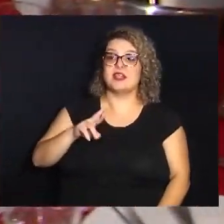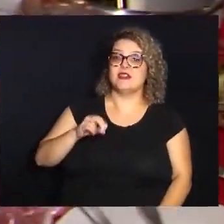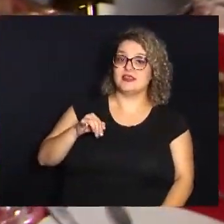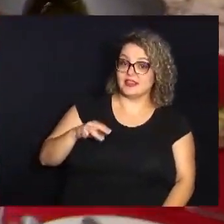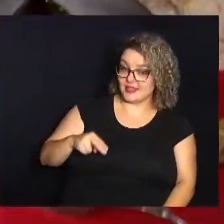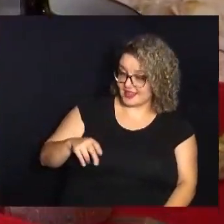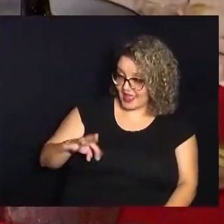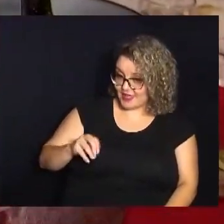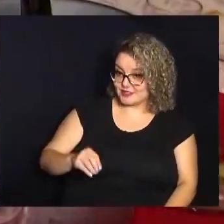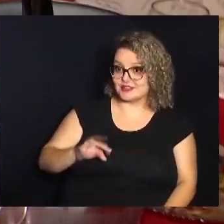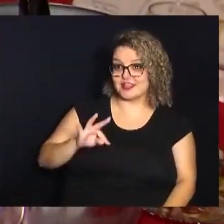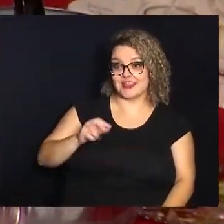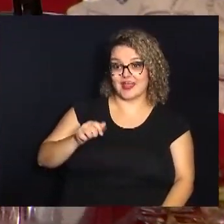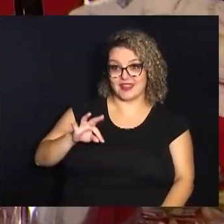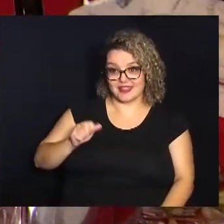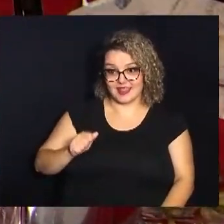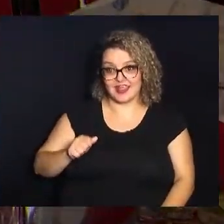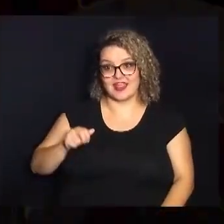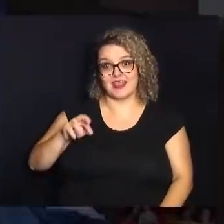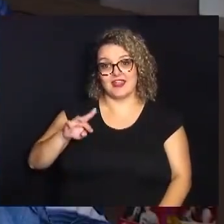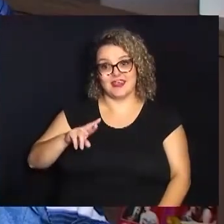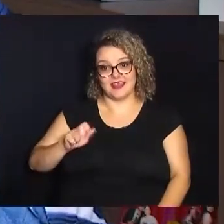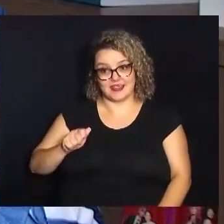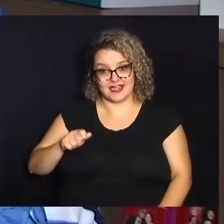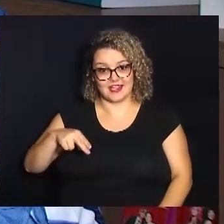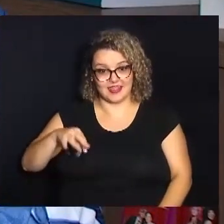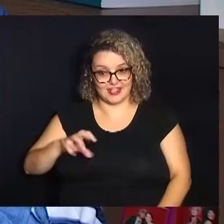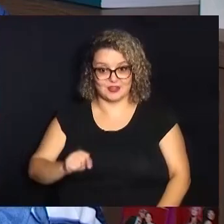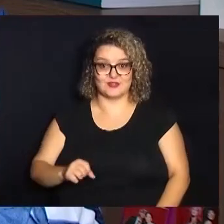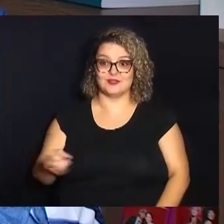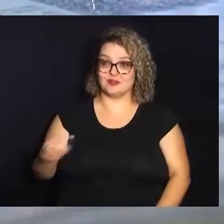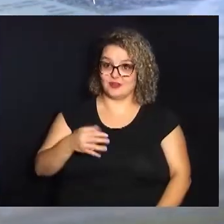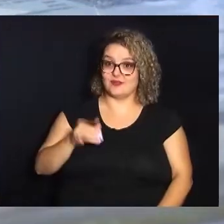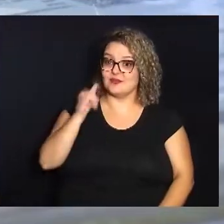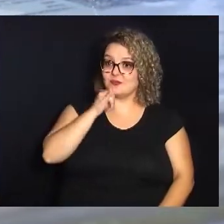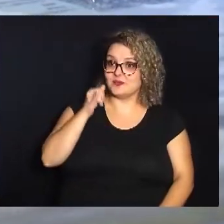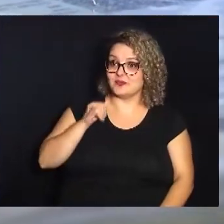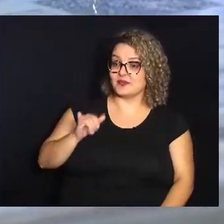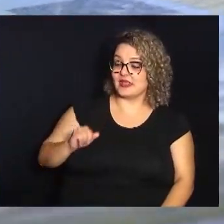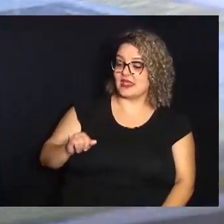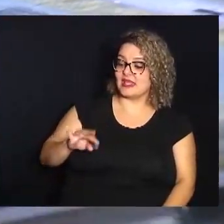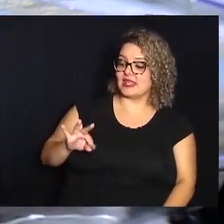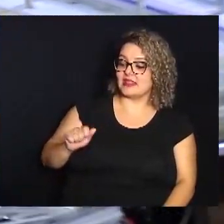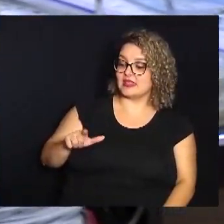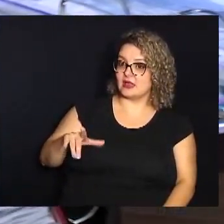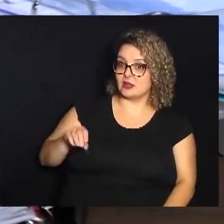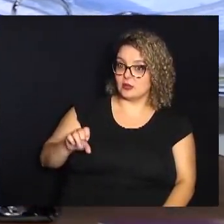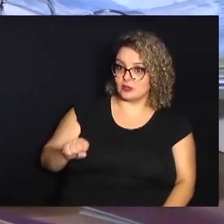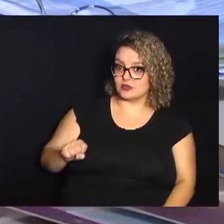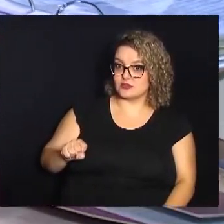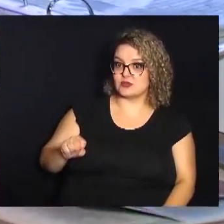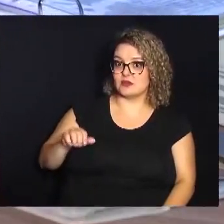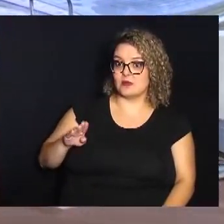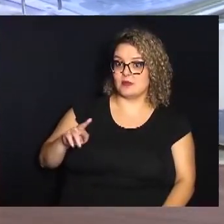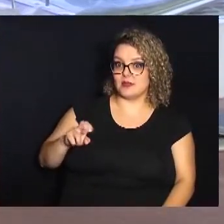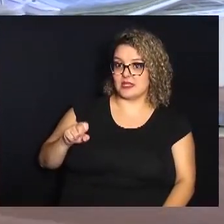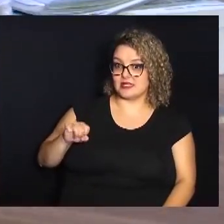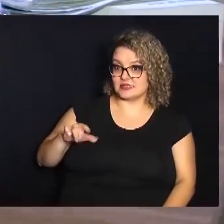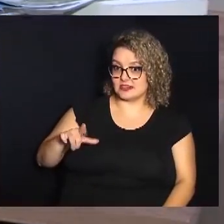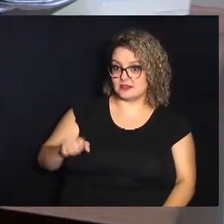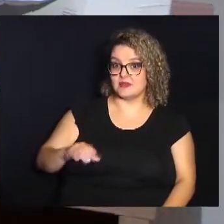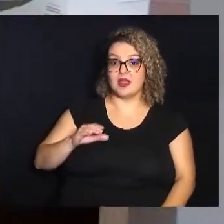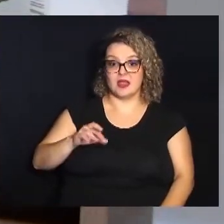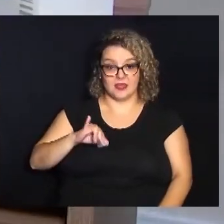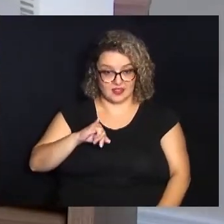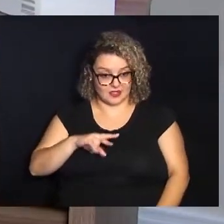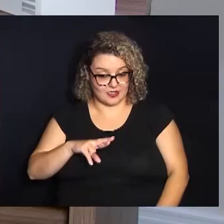chamados ítalo-brasileiros. A Cristina é um exemplo. Ela tem ascendentes italianos e a paixão pela